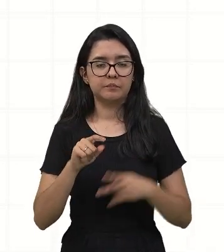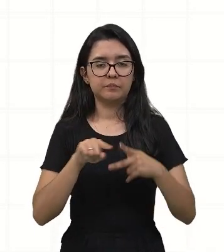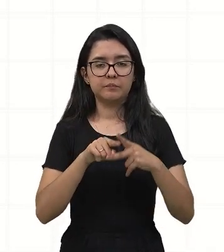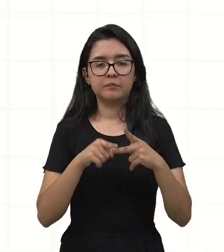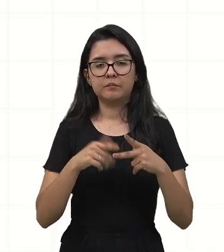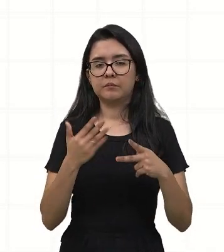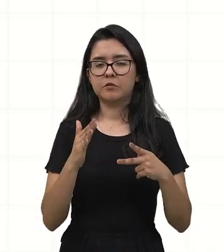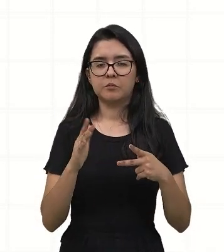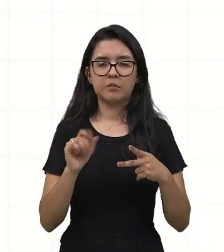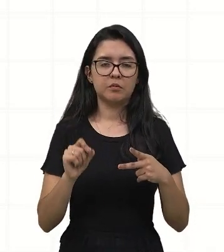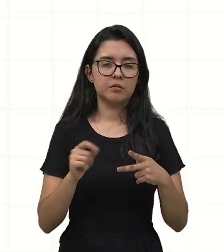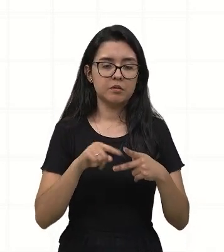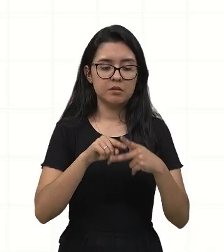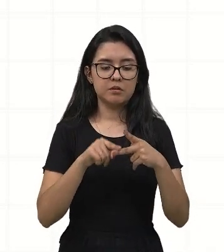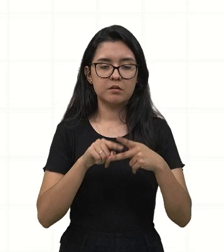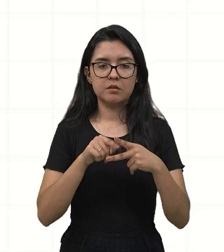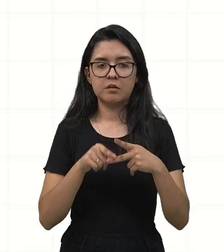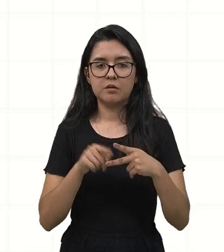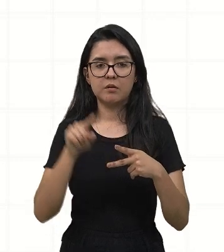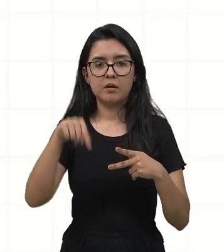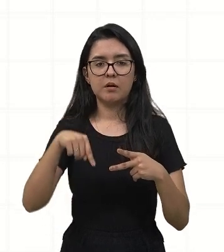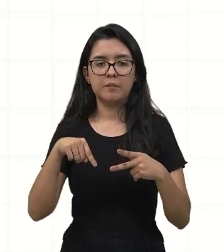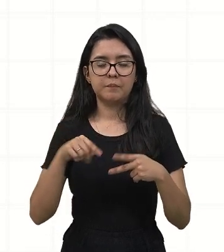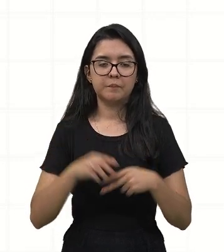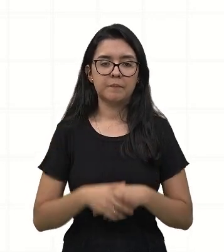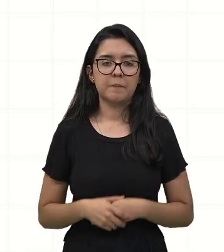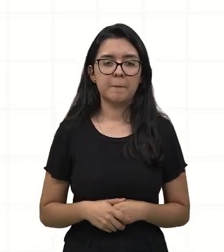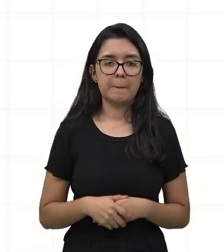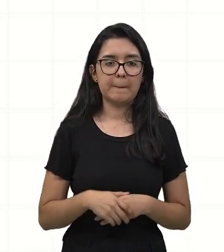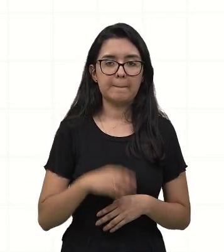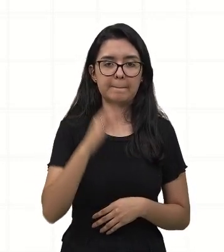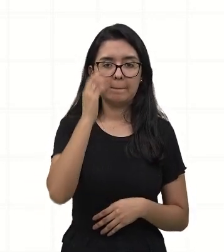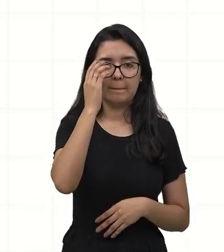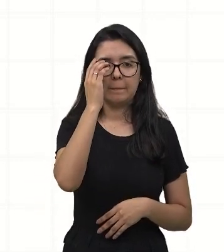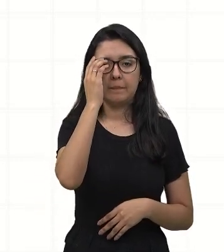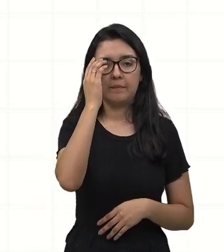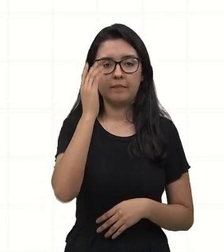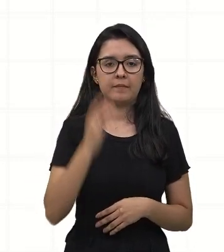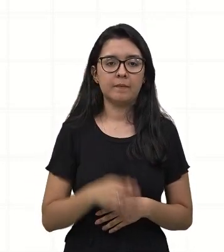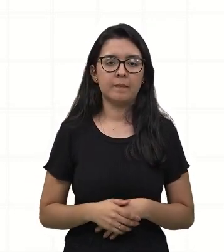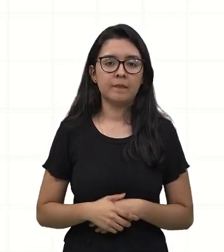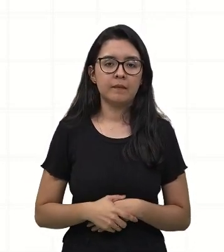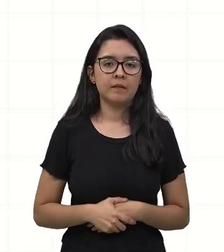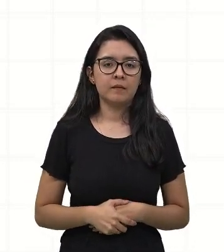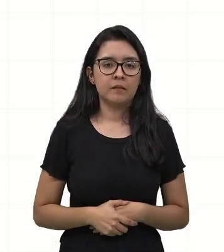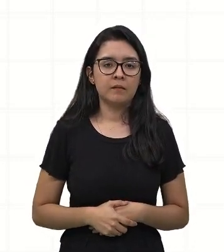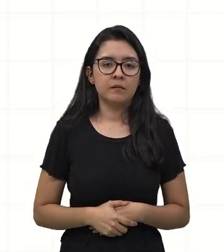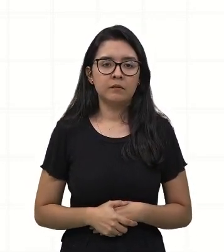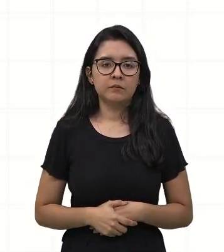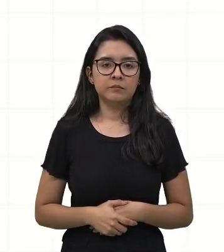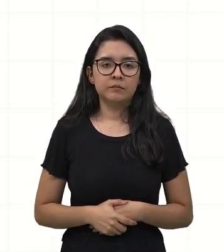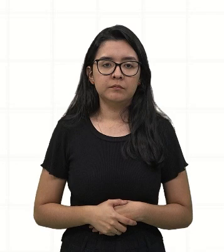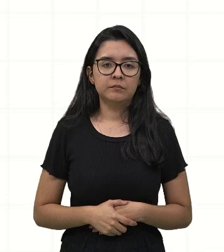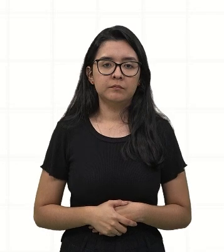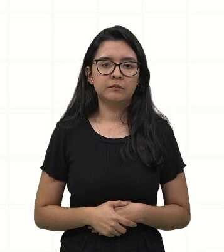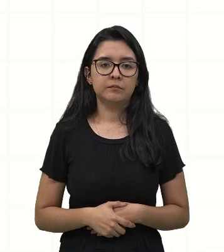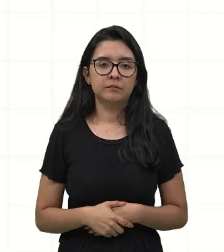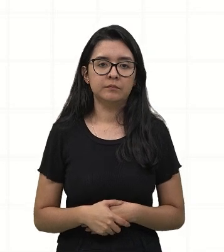Aproximadamente eu posso dizer que esse ângulo mede... Olha só trazer aqui para visualizar, para melhorar a sua visualização.